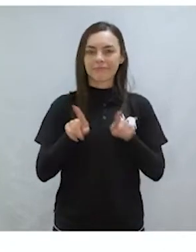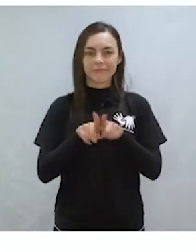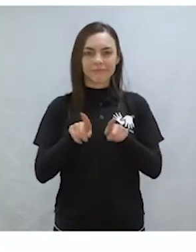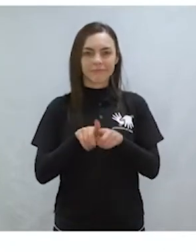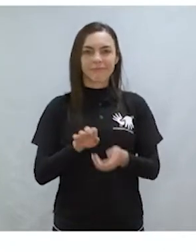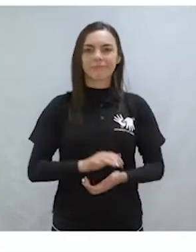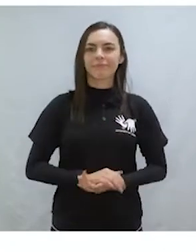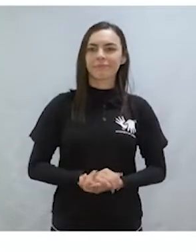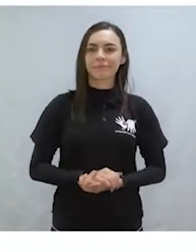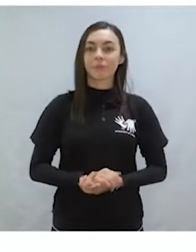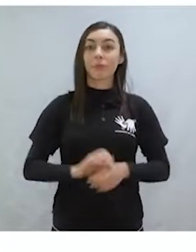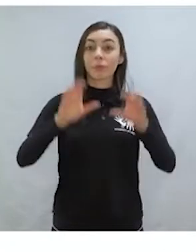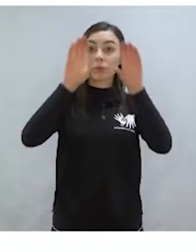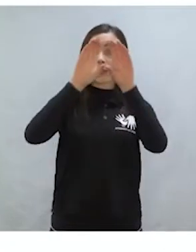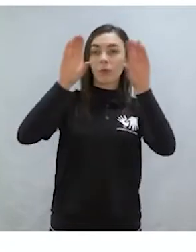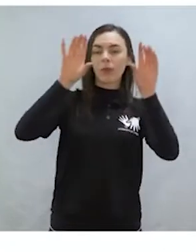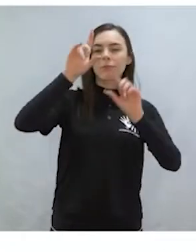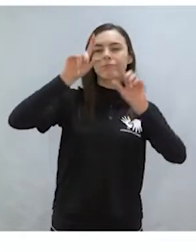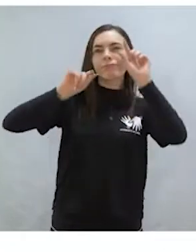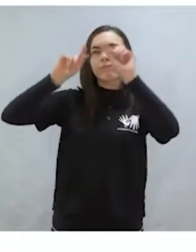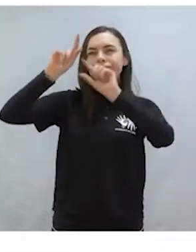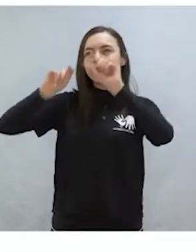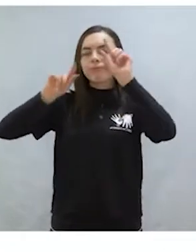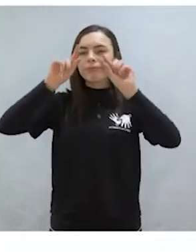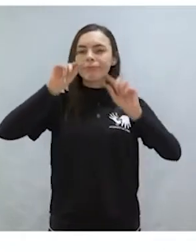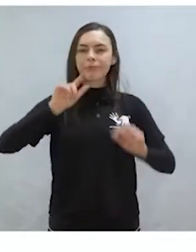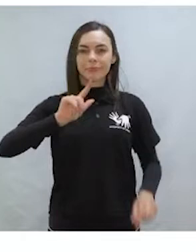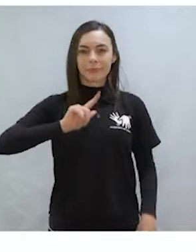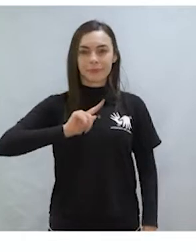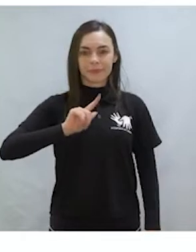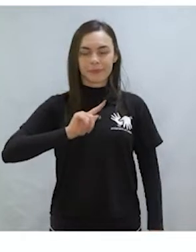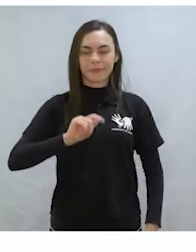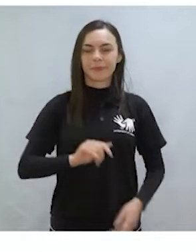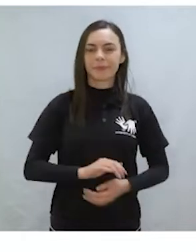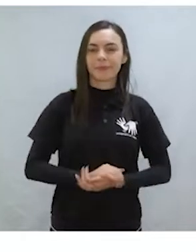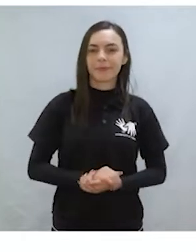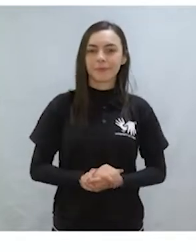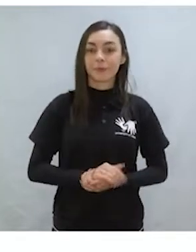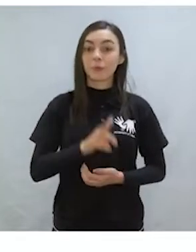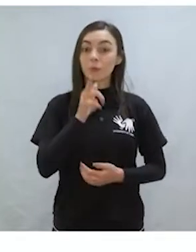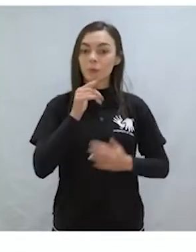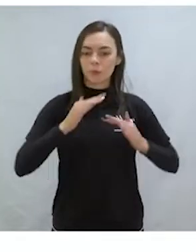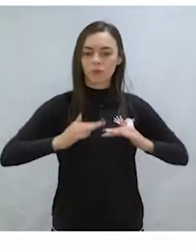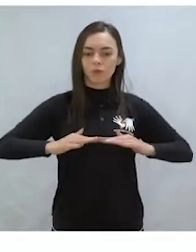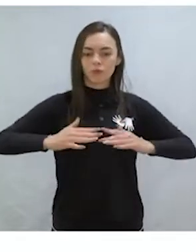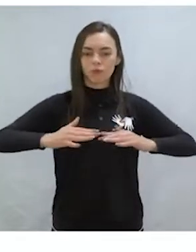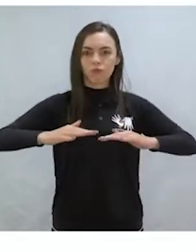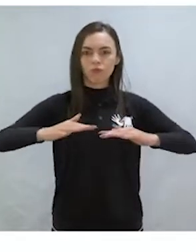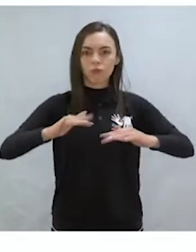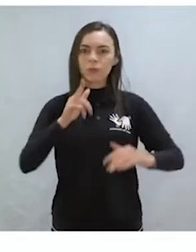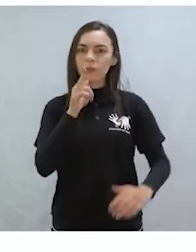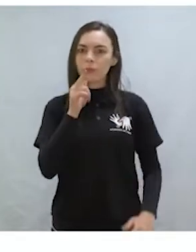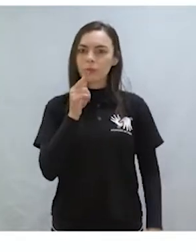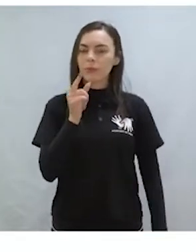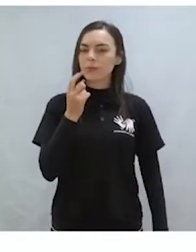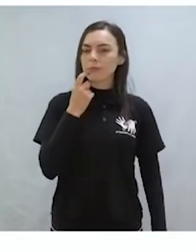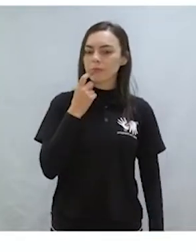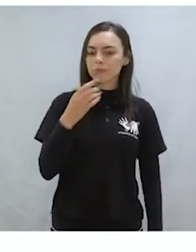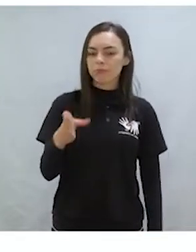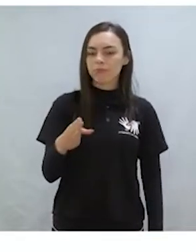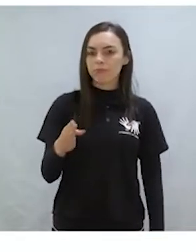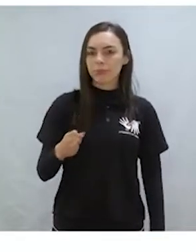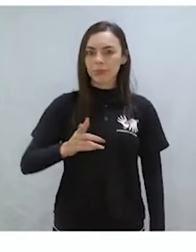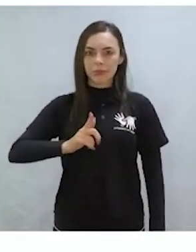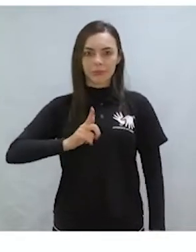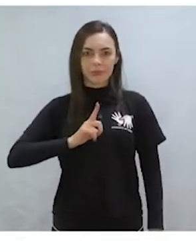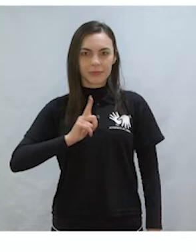desenhos lá na tela. As estrelas nascem no céu. Os peixes nascem no